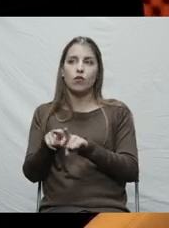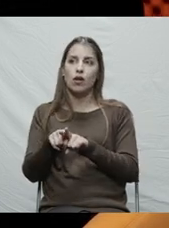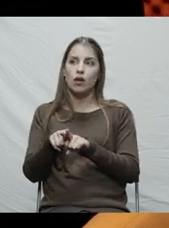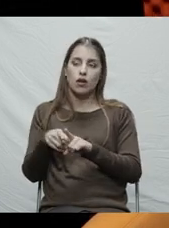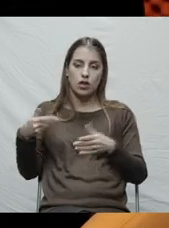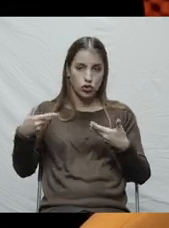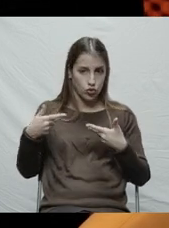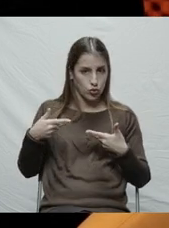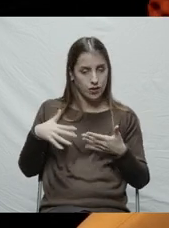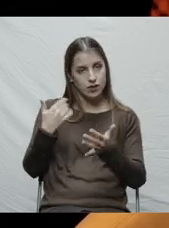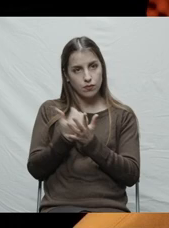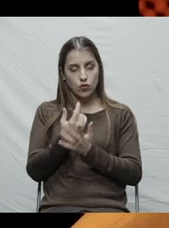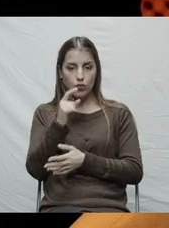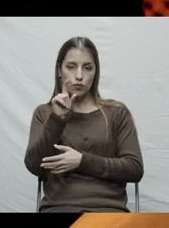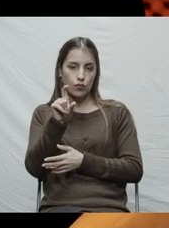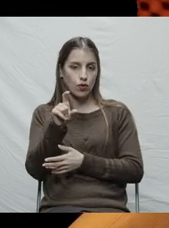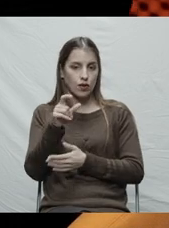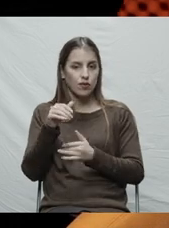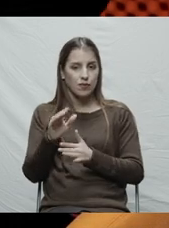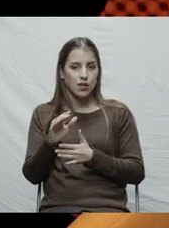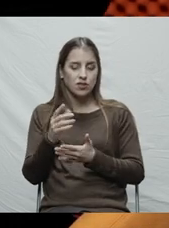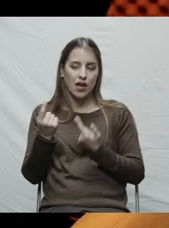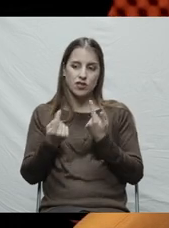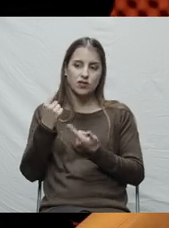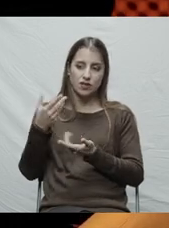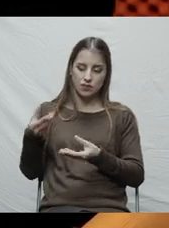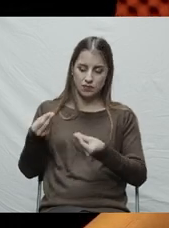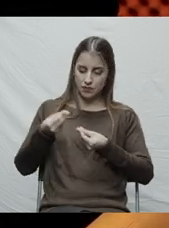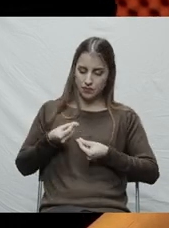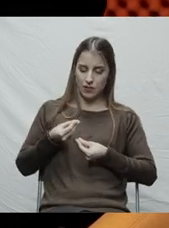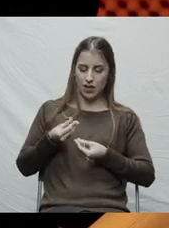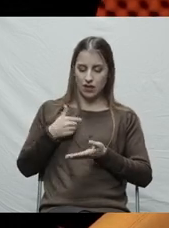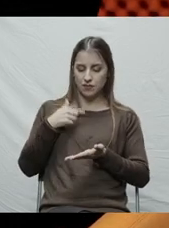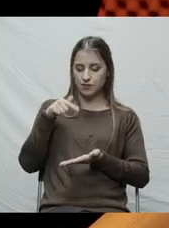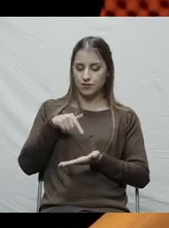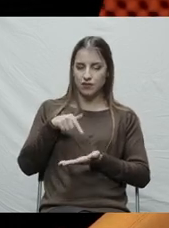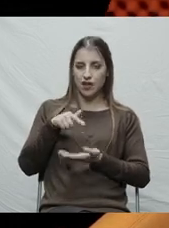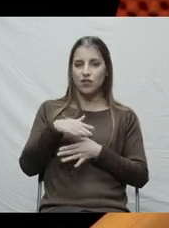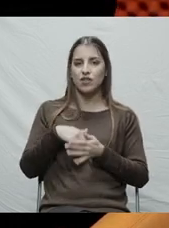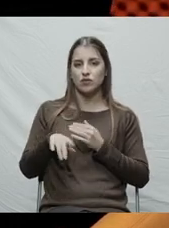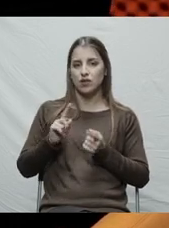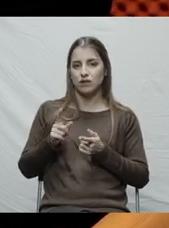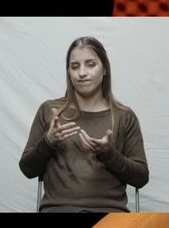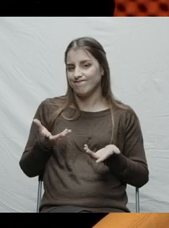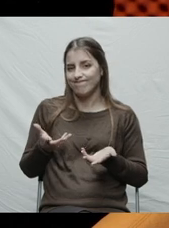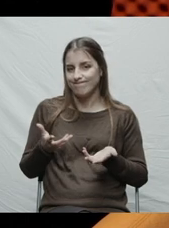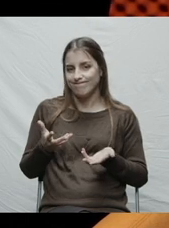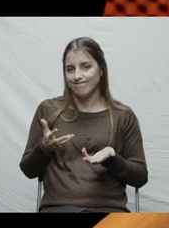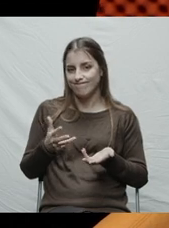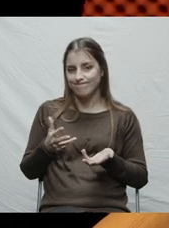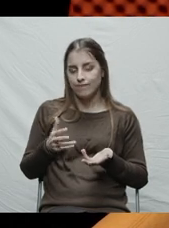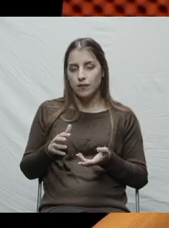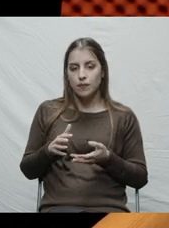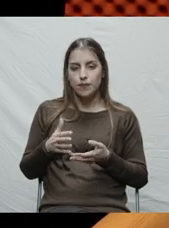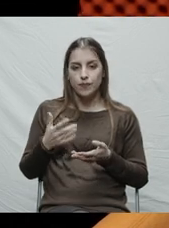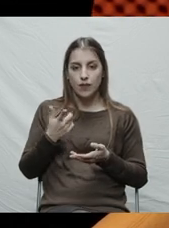mas não quer dizer que essa ressonância seja diretamente traduzida. No mas trabalho. No trabalho. Às vezes entra de forma inconsciente.